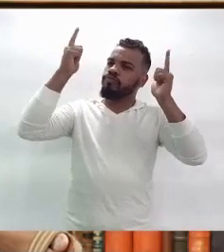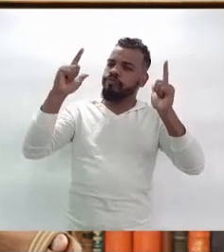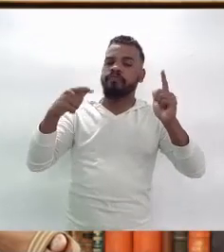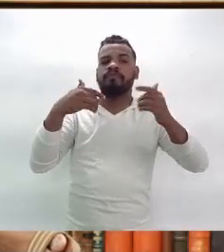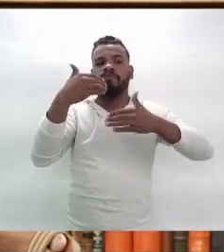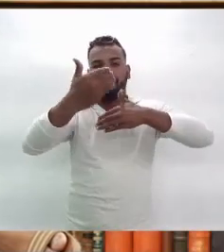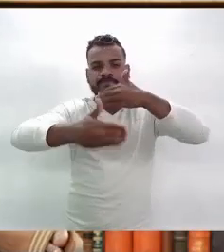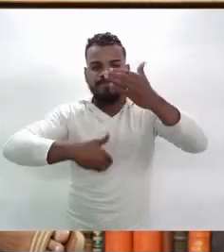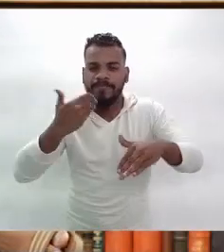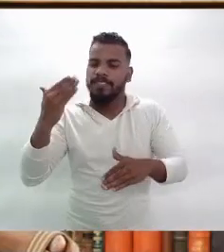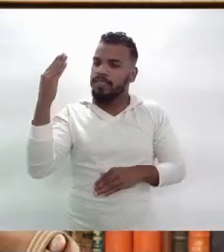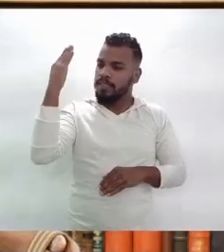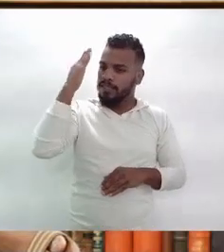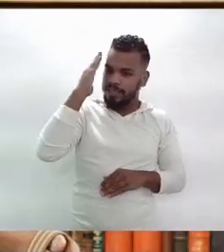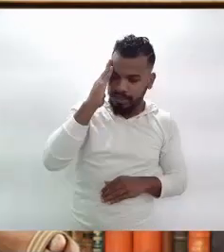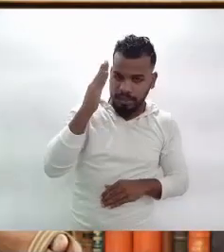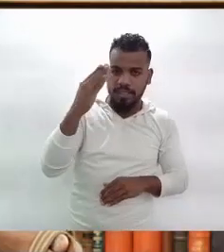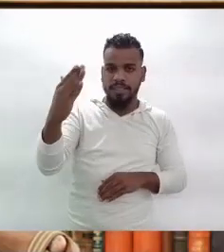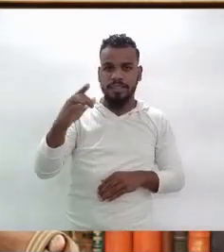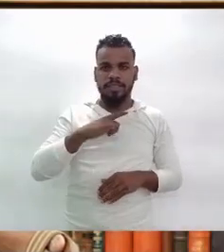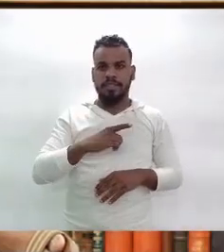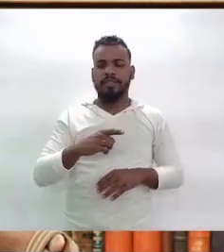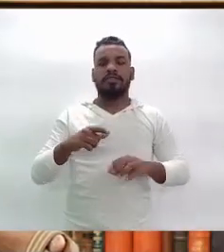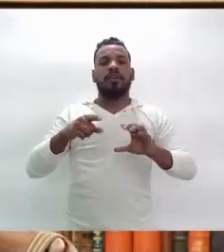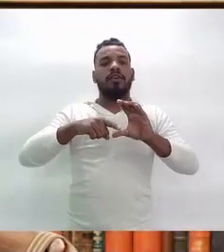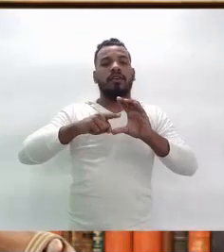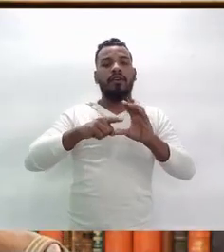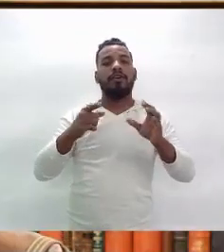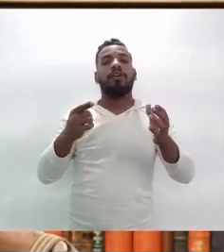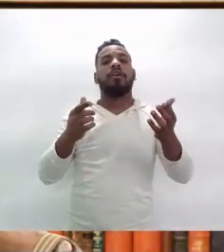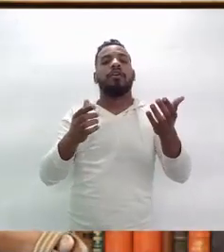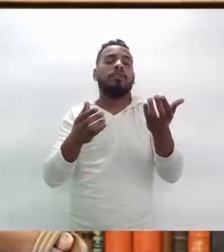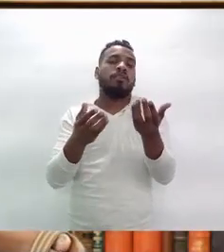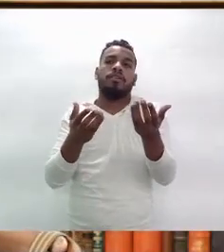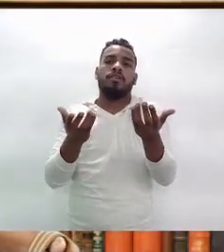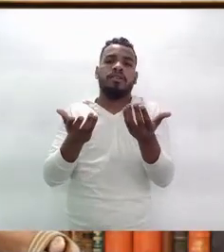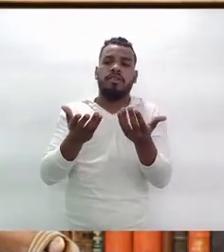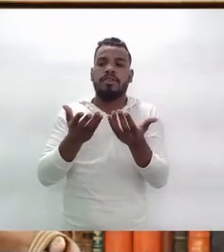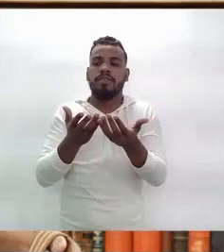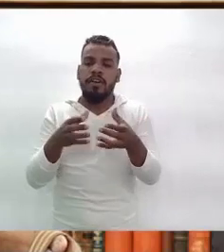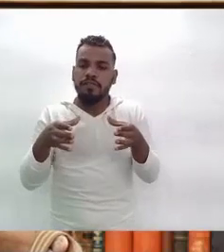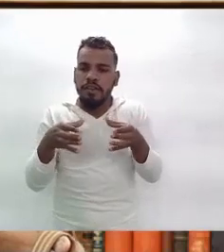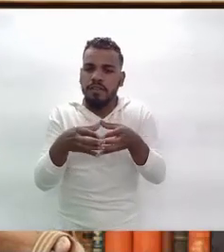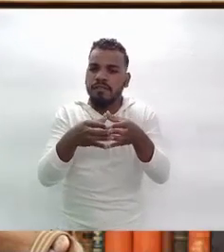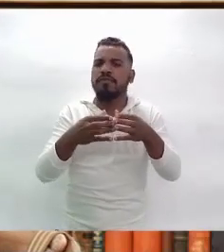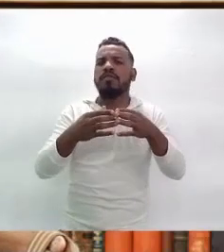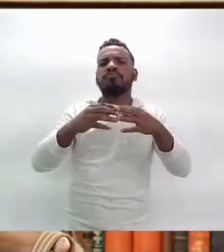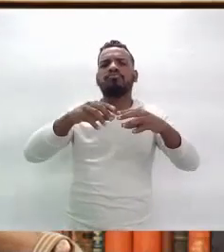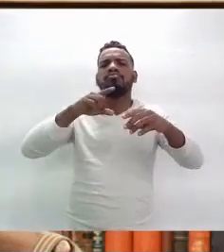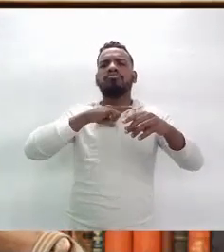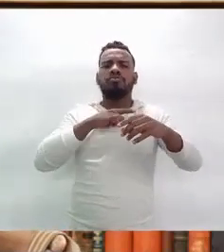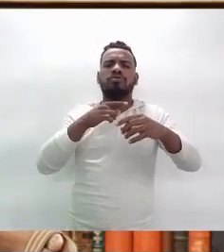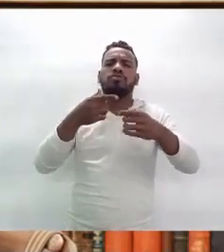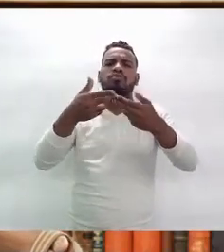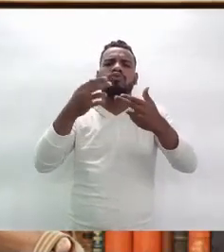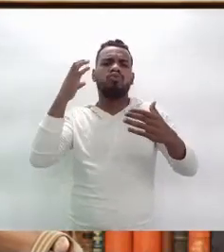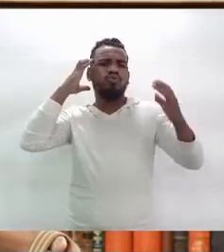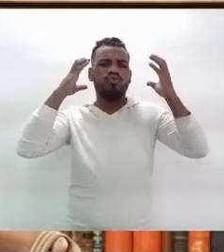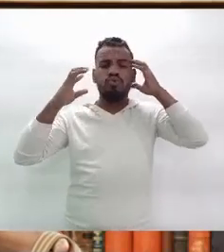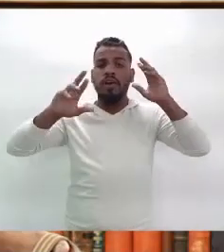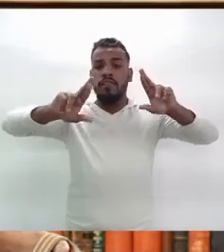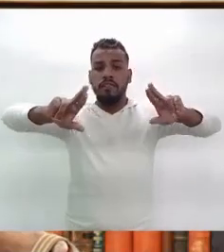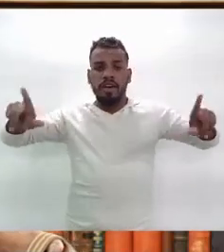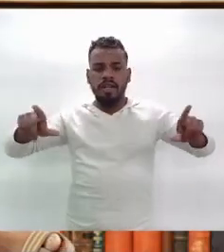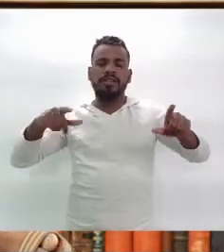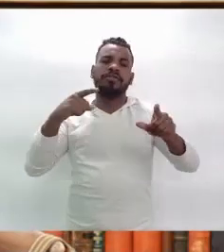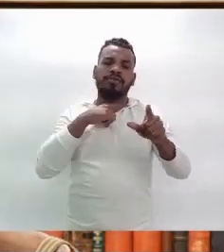Ele começa a entender a ideia dos compassos, a ideia da afinação, da vivência de instrumentos diferentes, sons diferentes, de ele